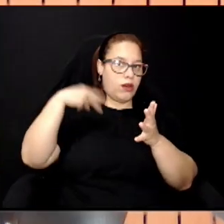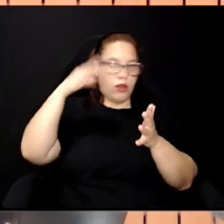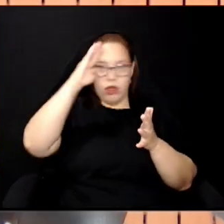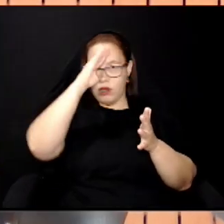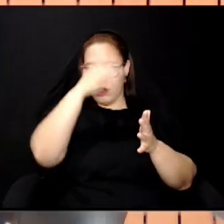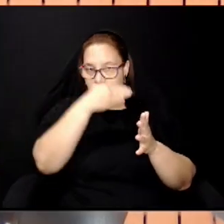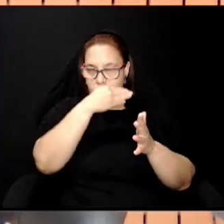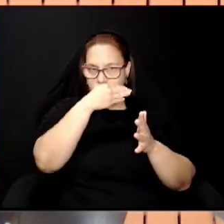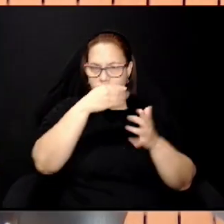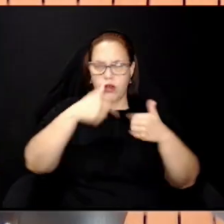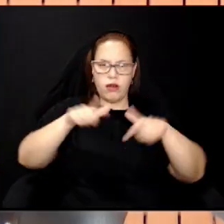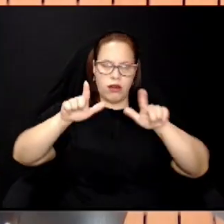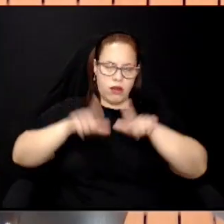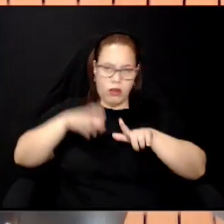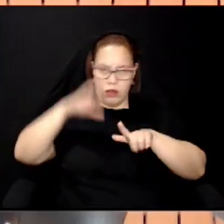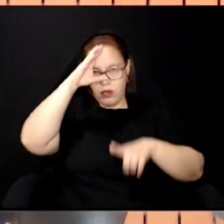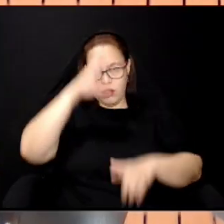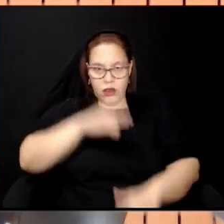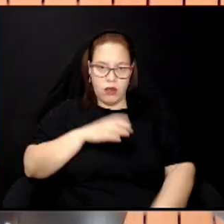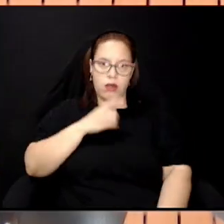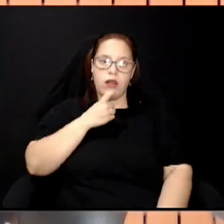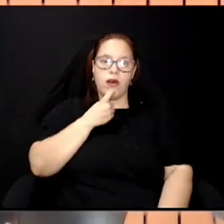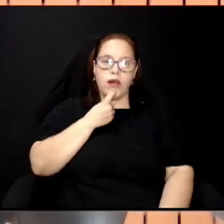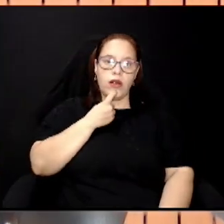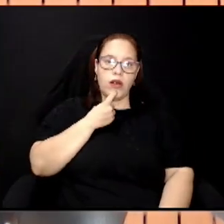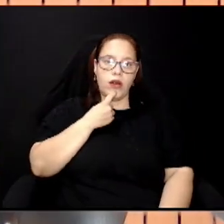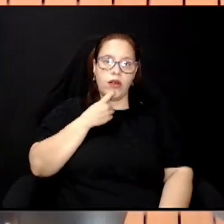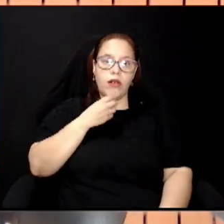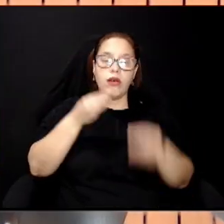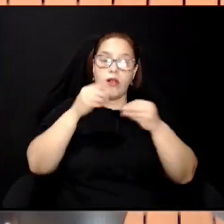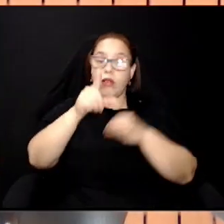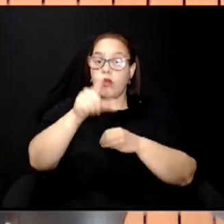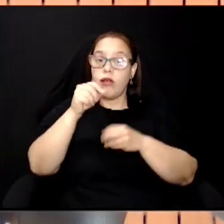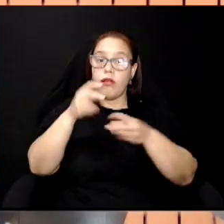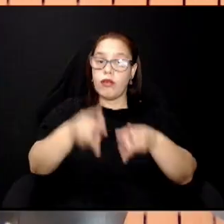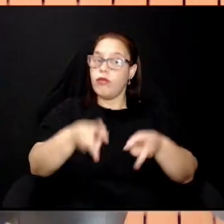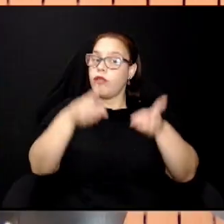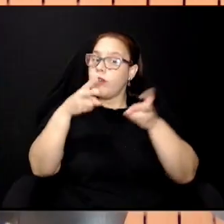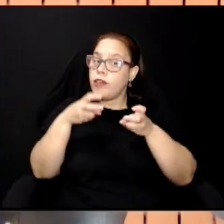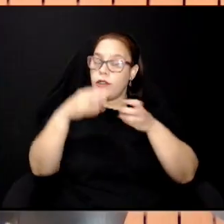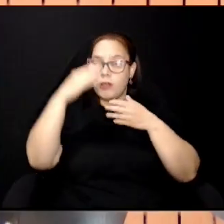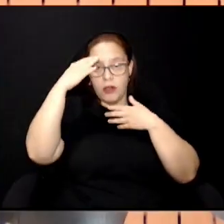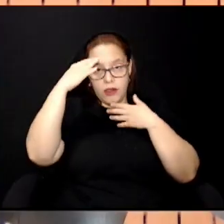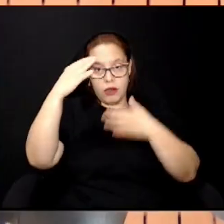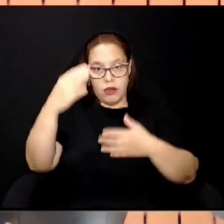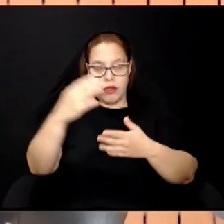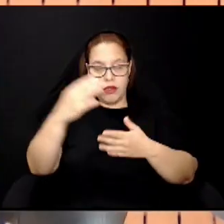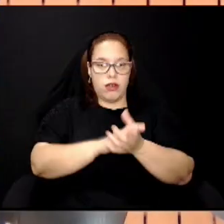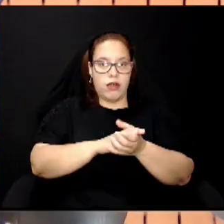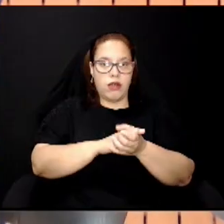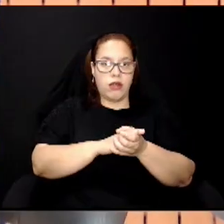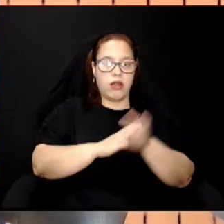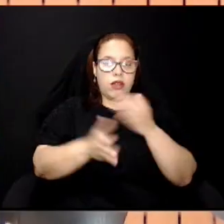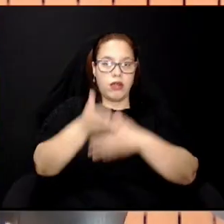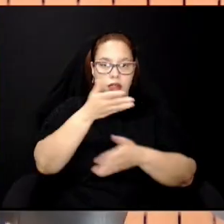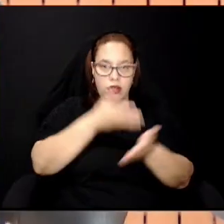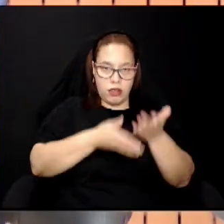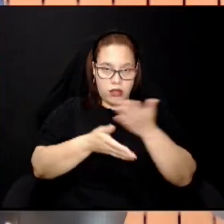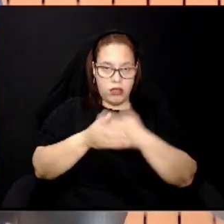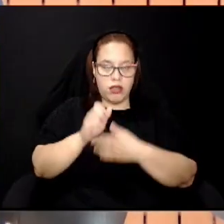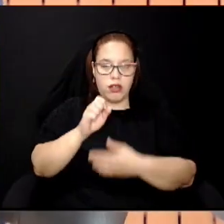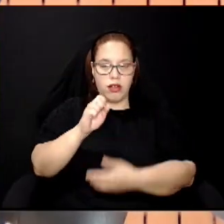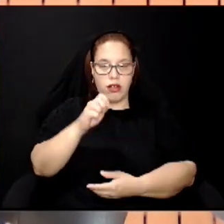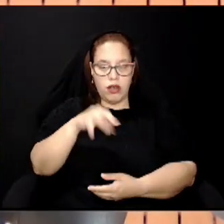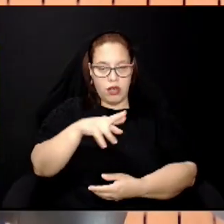título de cidadão campineiro é uma forma de reconhecer e agradecer a contribuição de Antônio Terzes